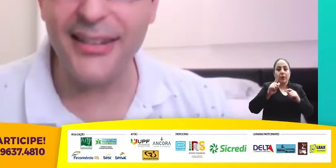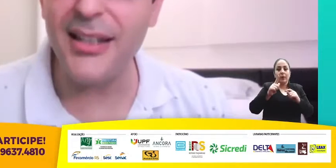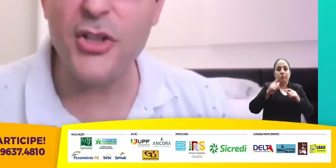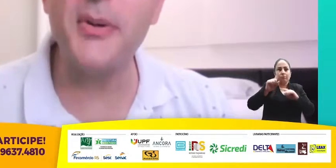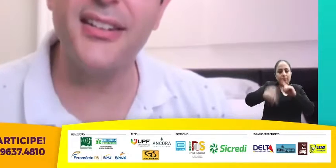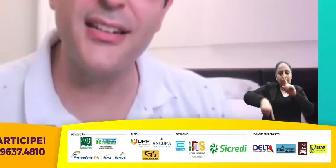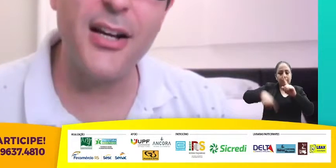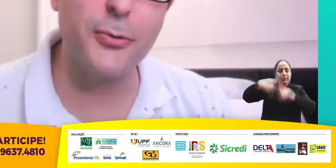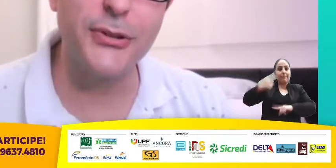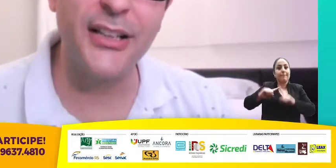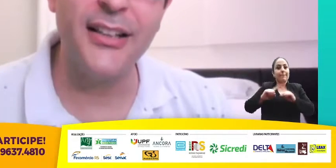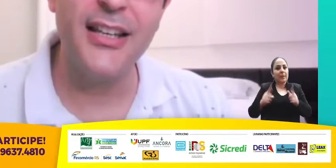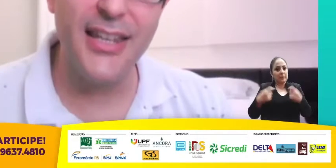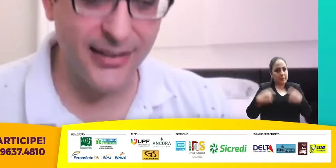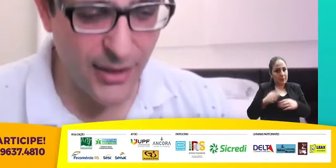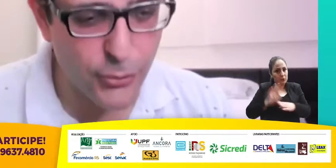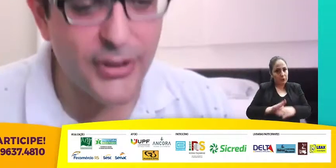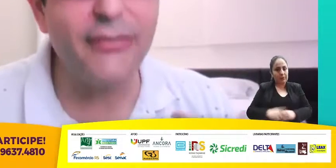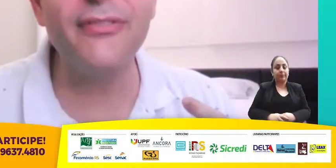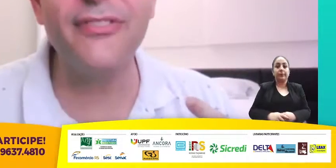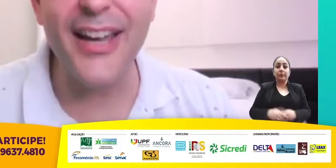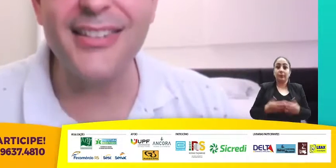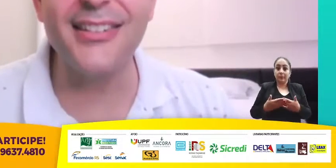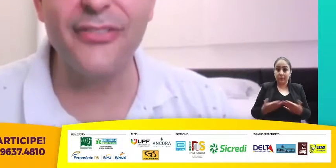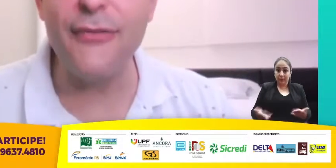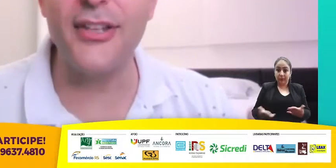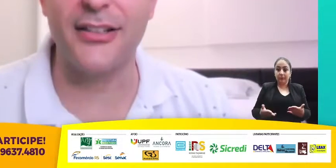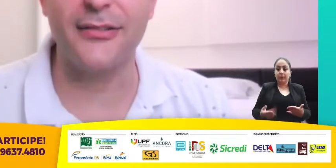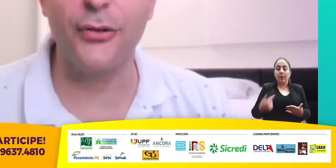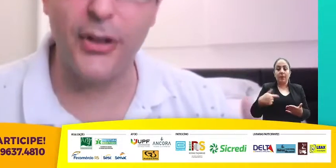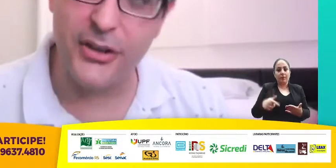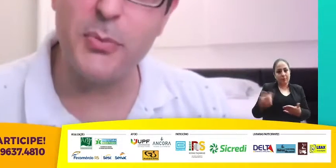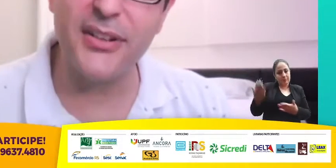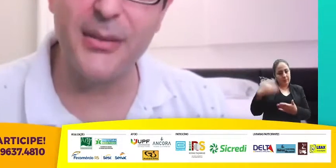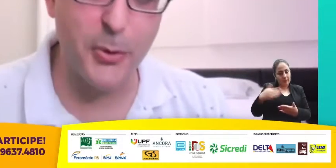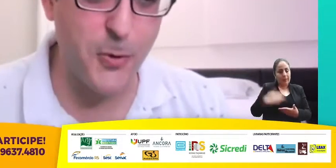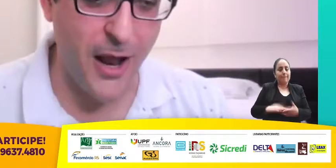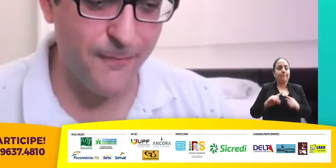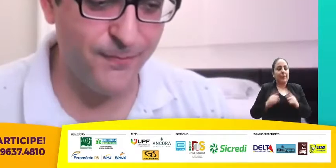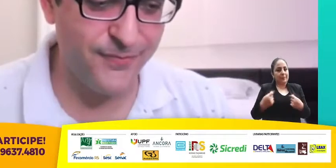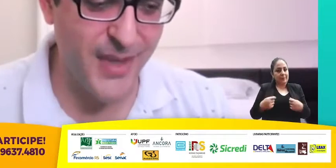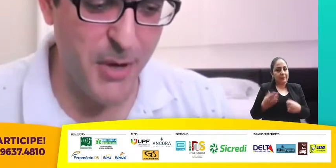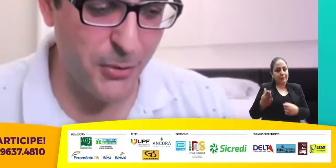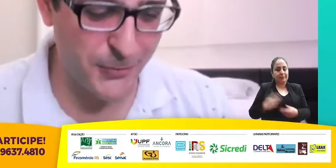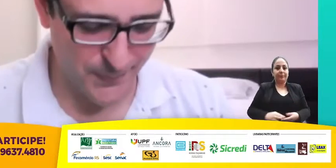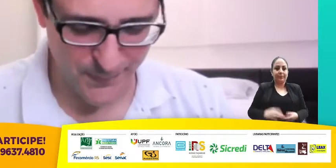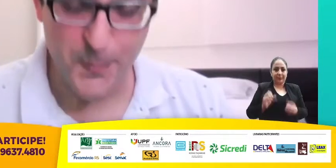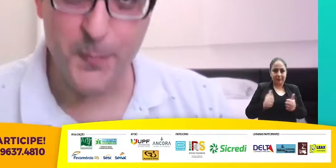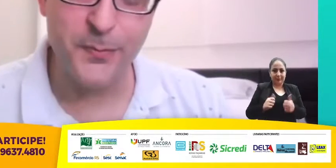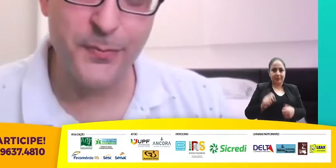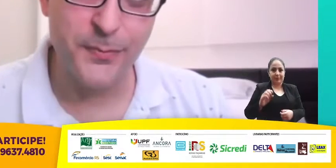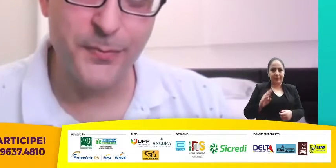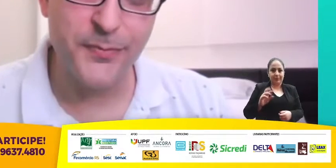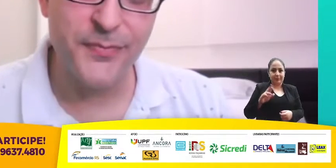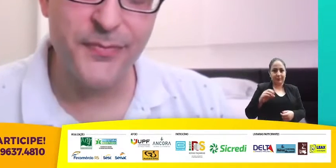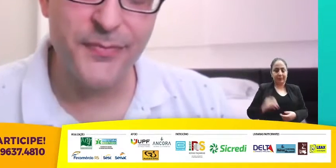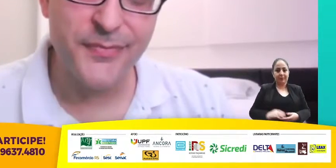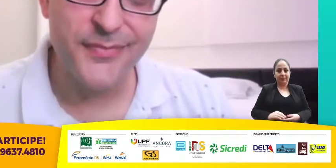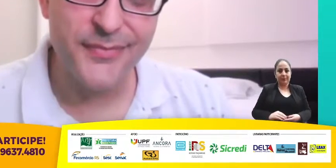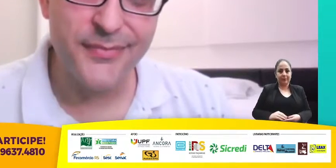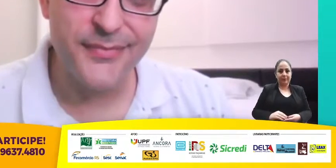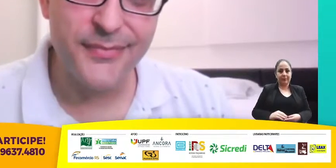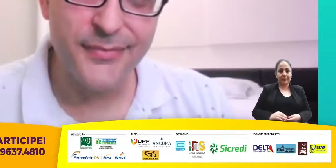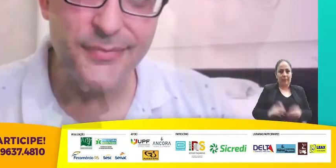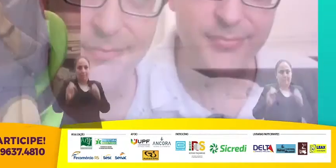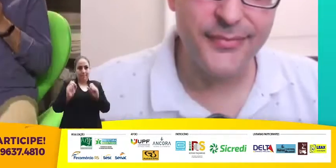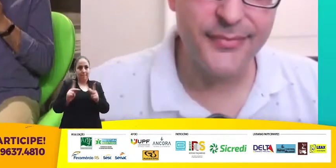superar isso, mas a gente precisa de ajuda. E essa ajuda vai vir, só que a gente precisa procurar. Tá bem, Bruno?